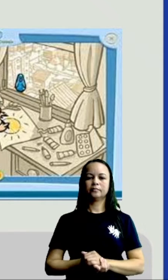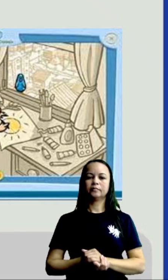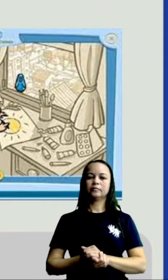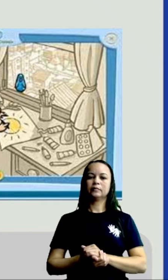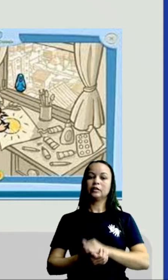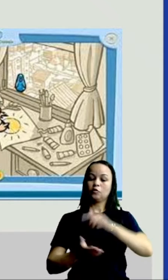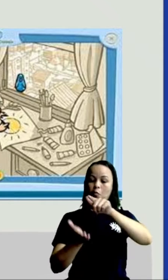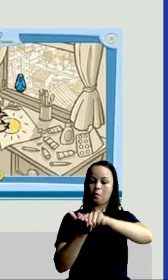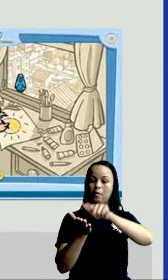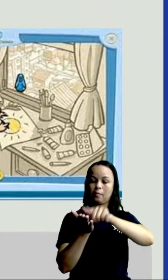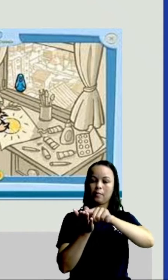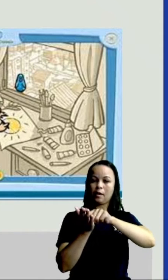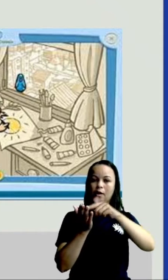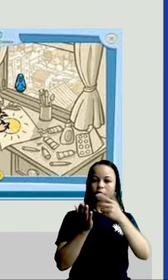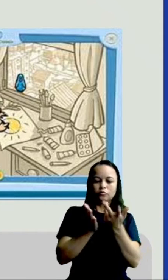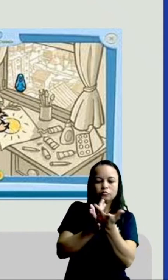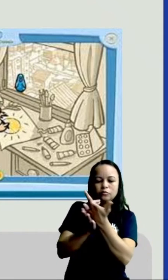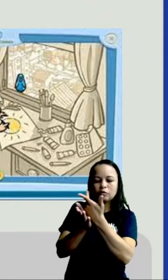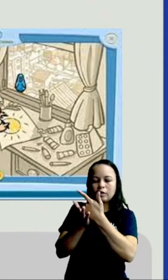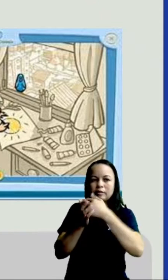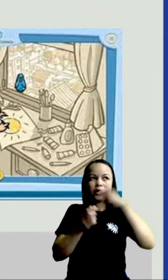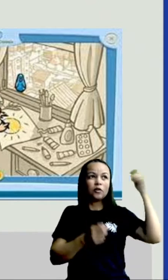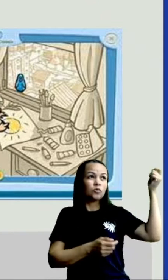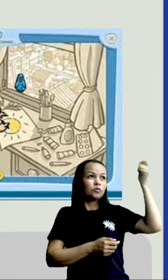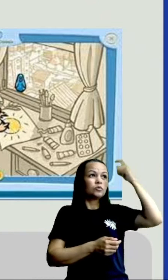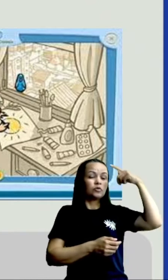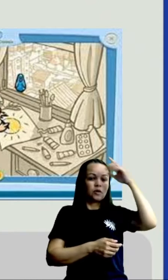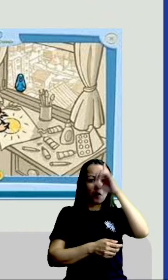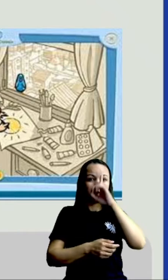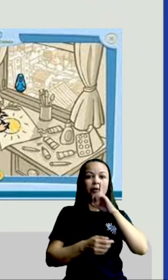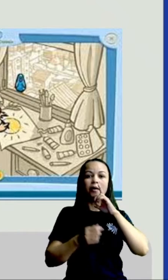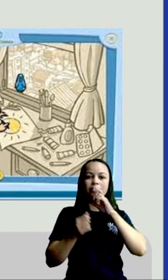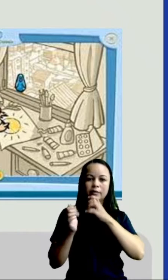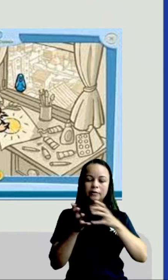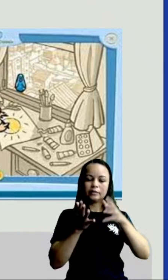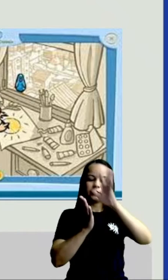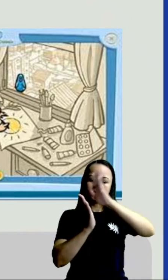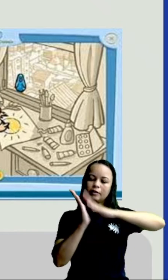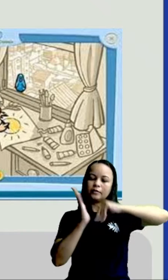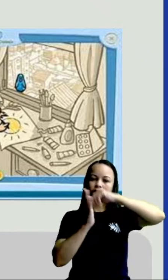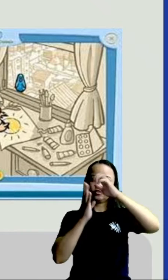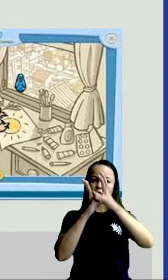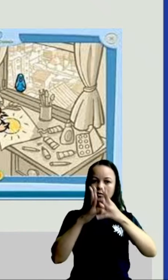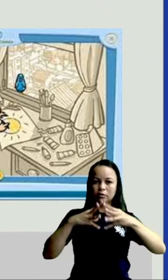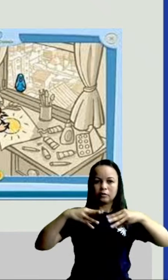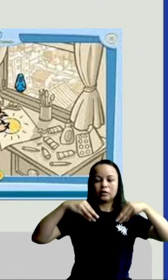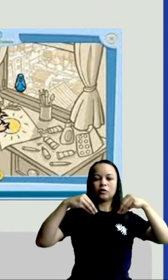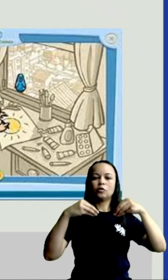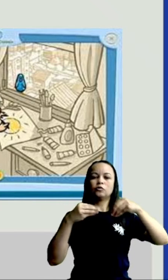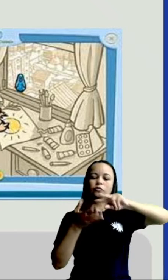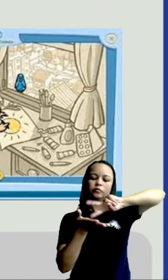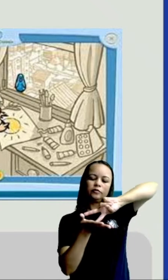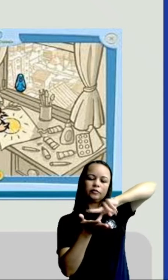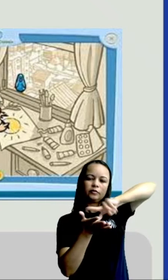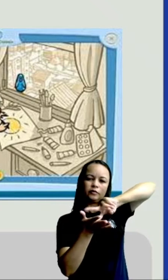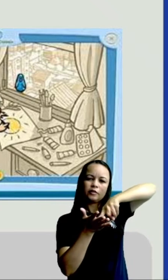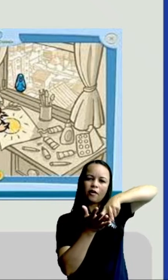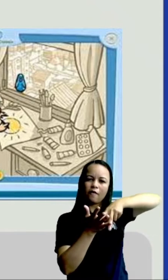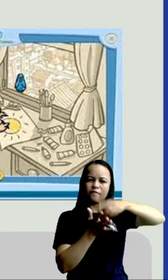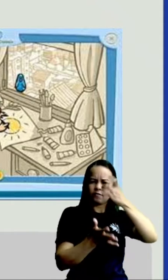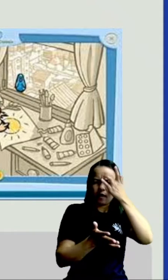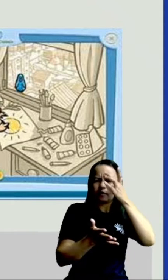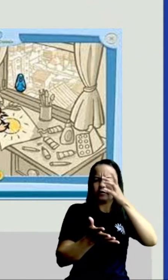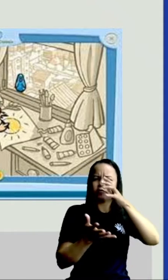em uma folha qualquer eu desenho um sol amarelo que decore lá bom e com cinco ou seis retas